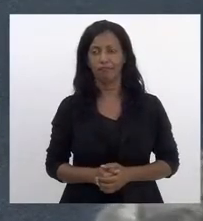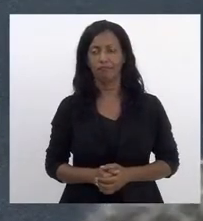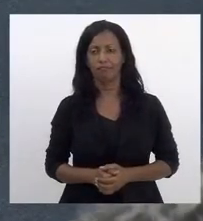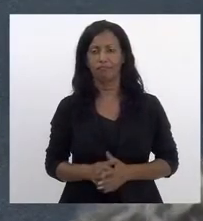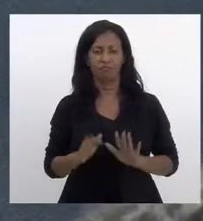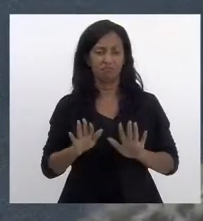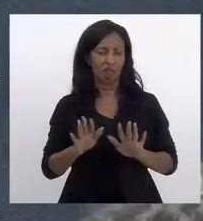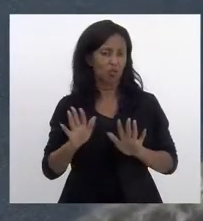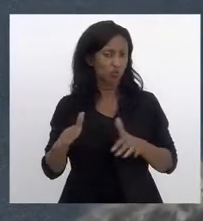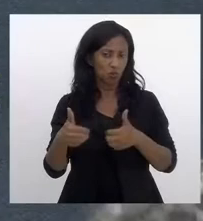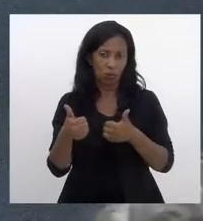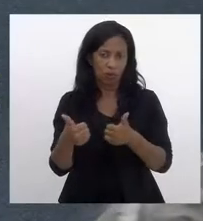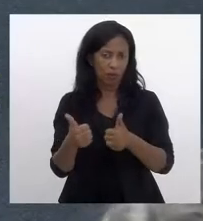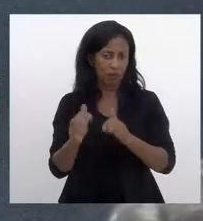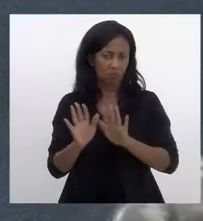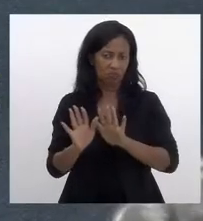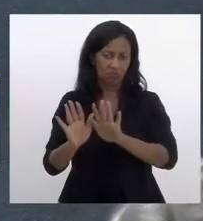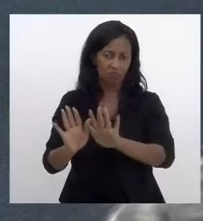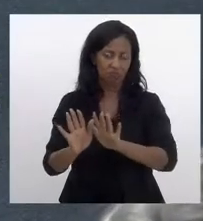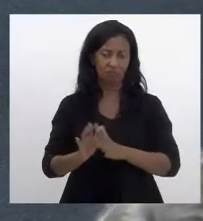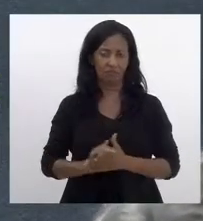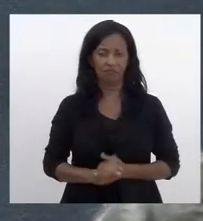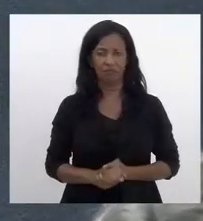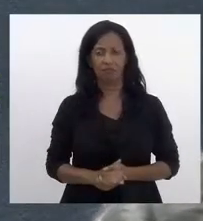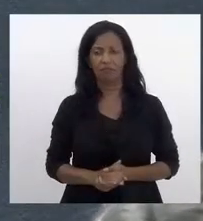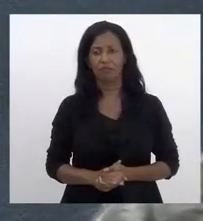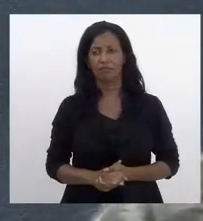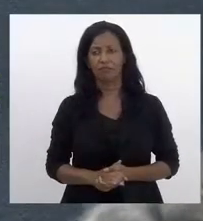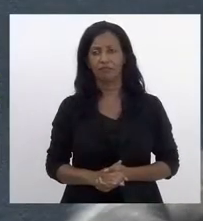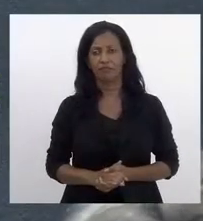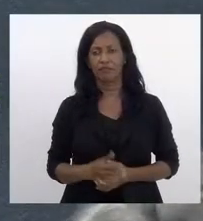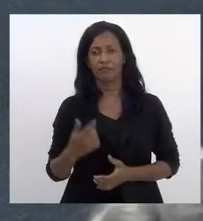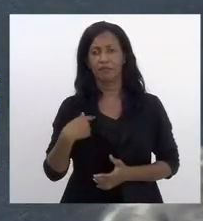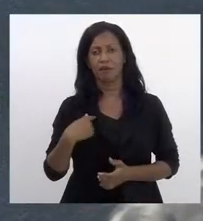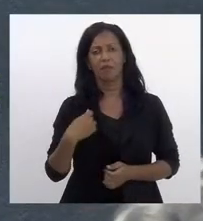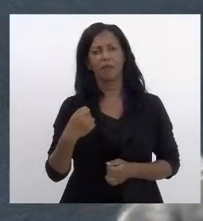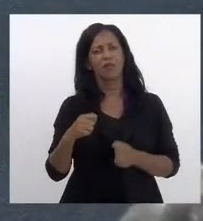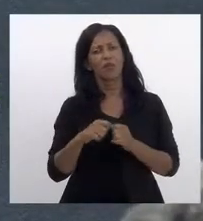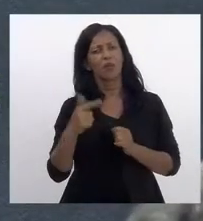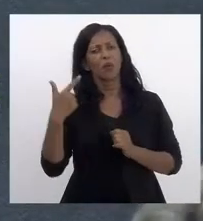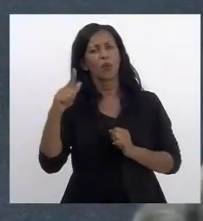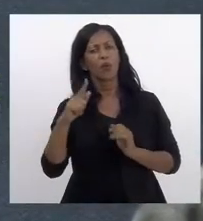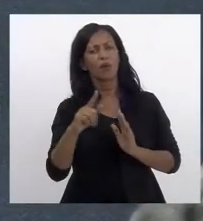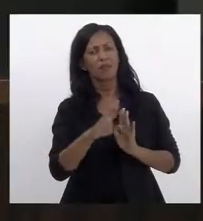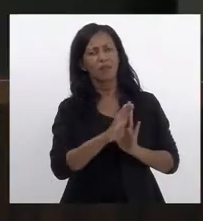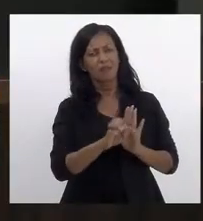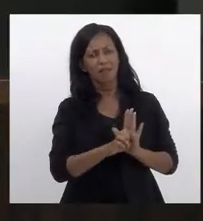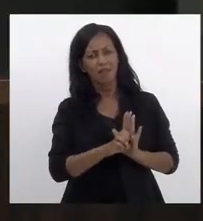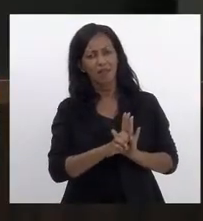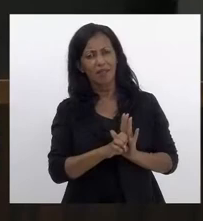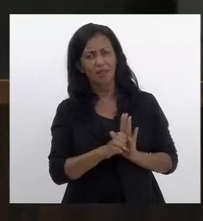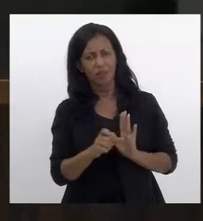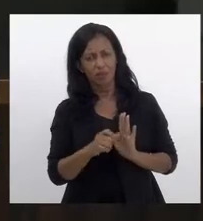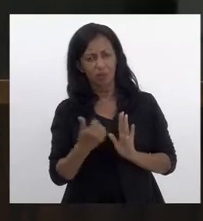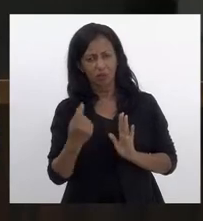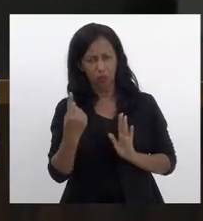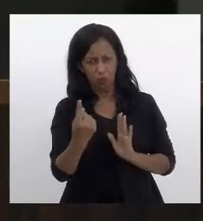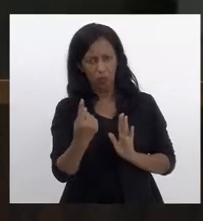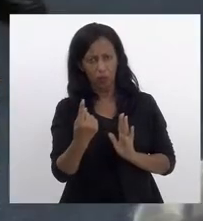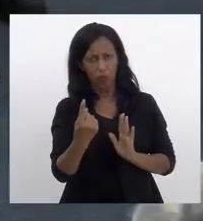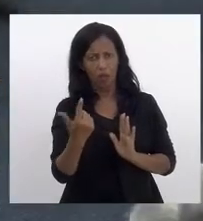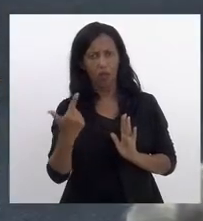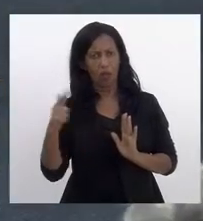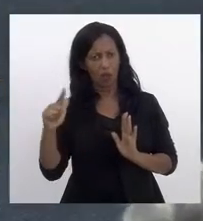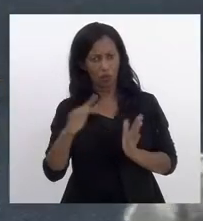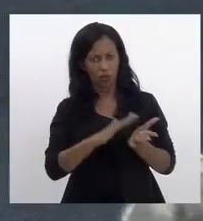Mas está bem. É porque senão sair de pauta. Mas eu fiz outra emenda. Foi só essa? Aqui só tem essa. Então tá, a outra